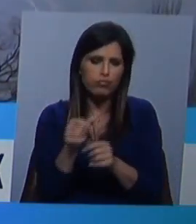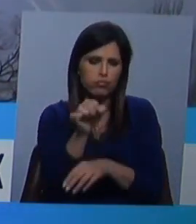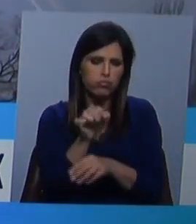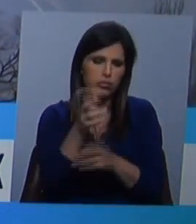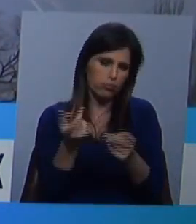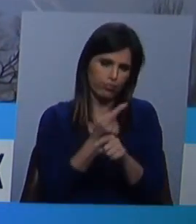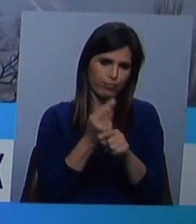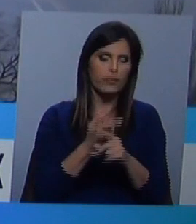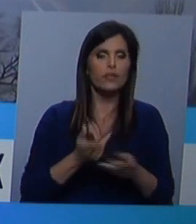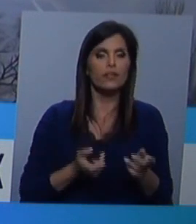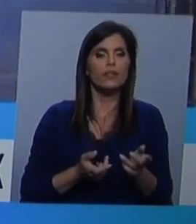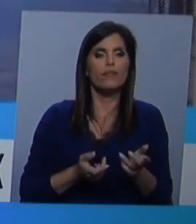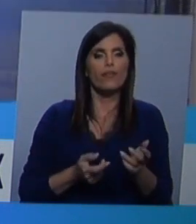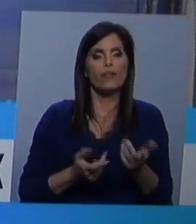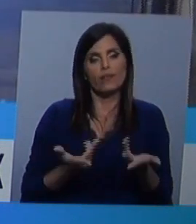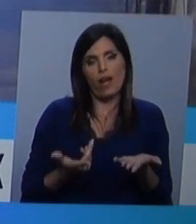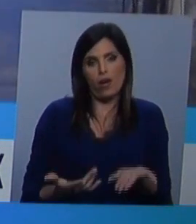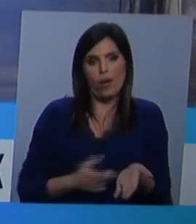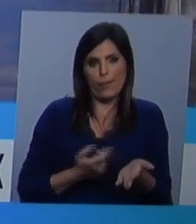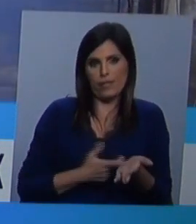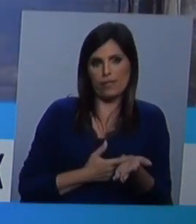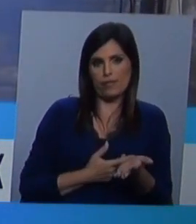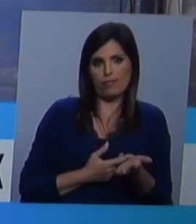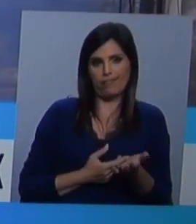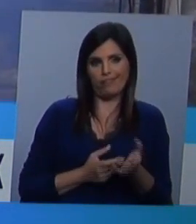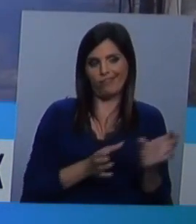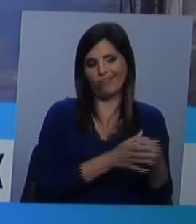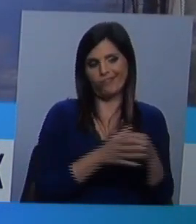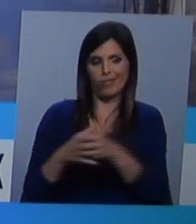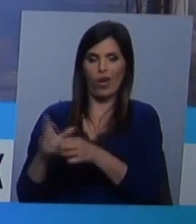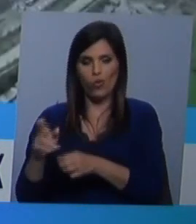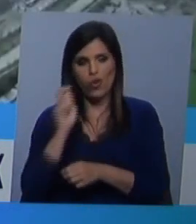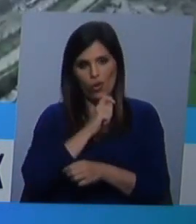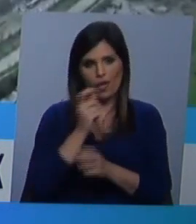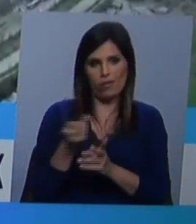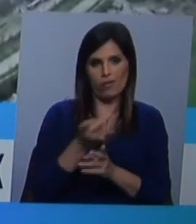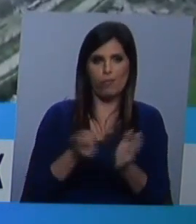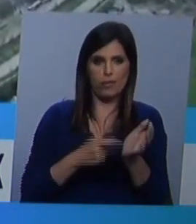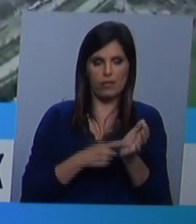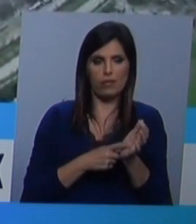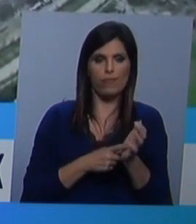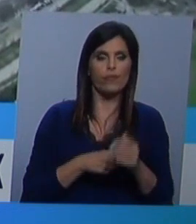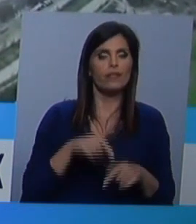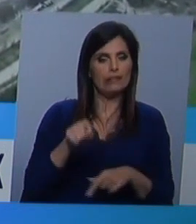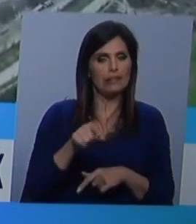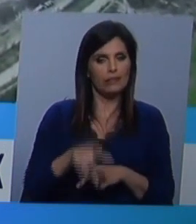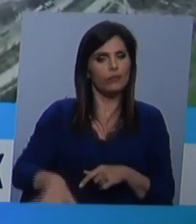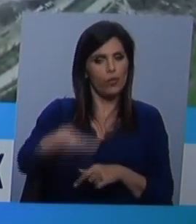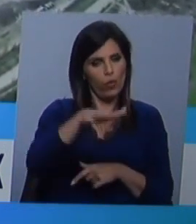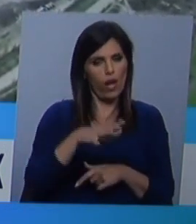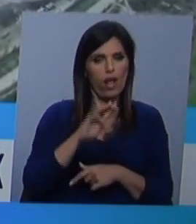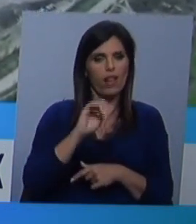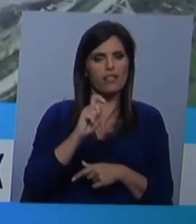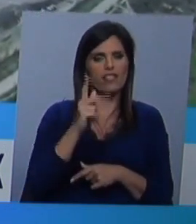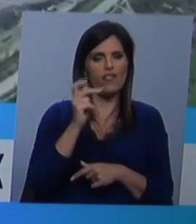quer do lado das tropas russas, quer do lado das tropas ucranianas. Não nos podemos esquecer que Severodonetsk tem sido uma constante